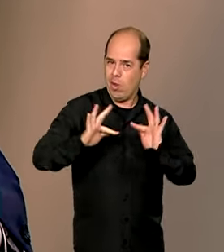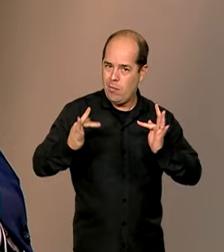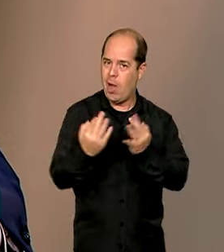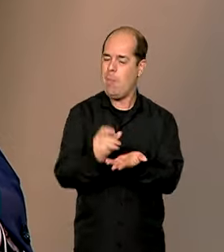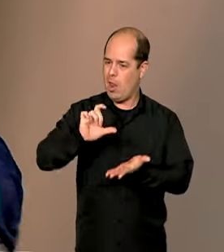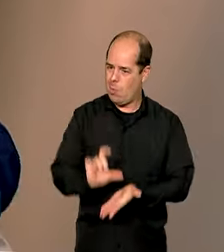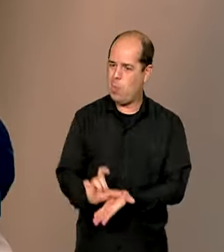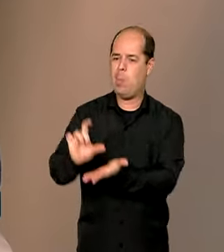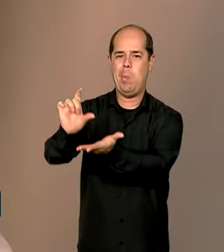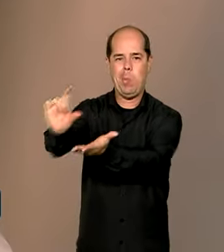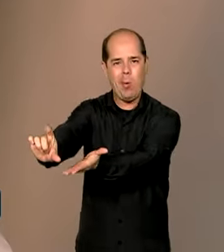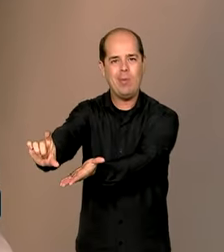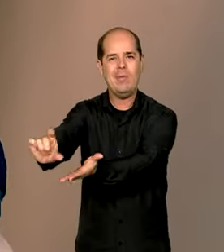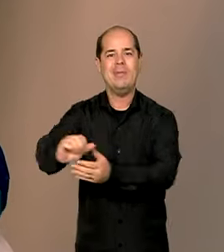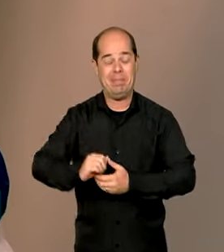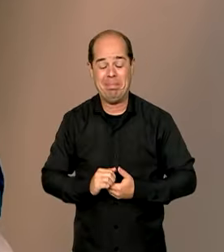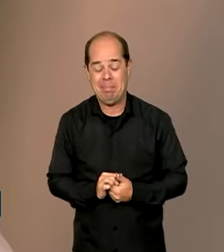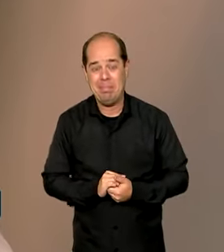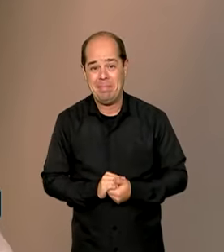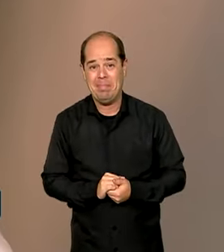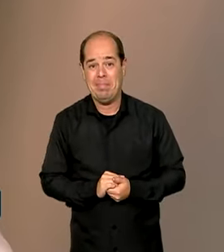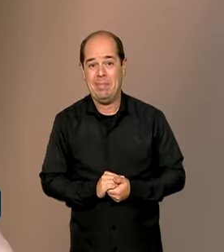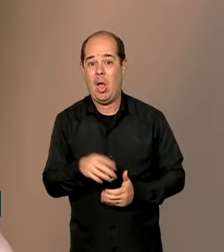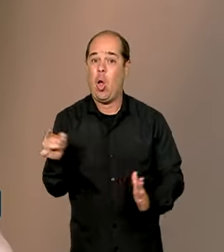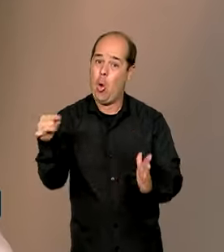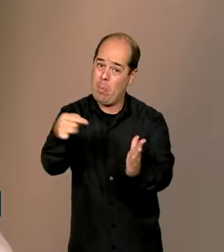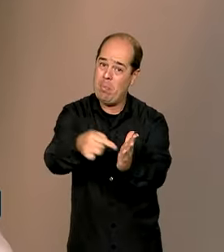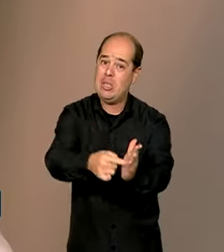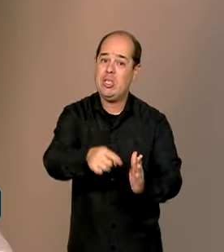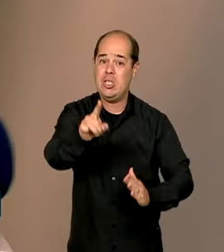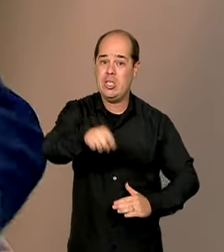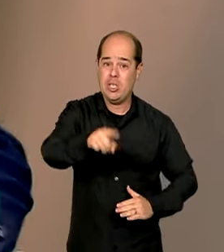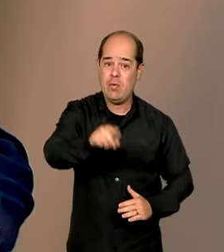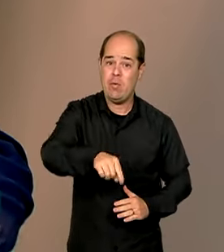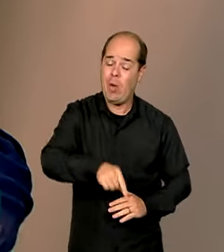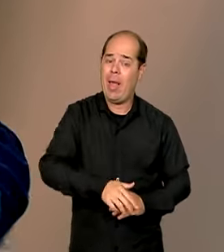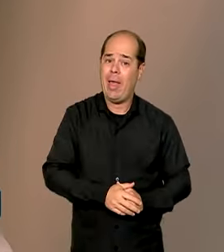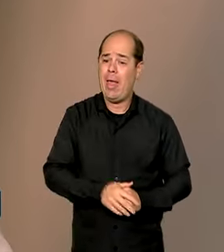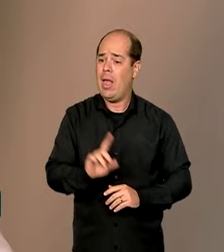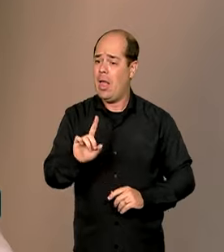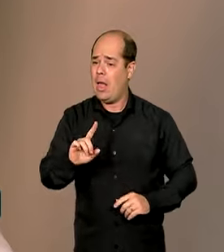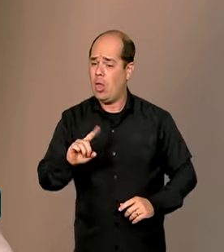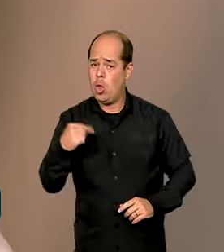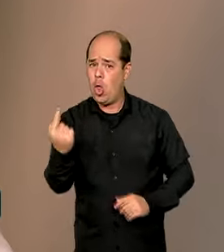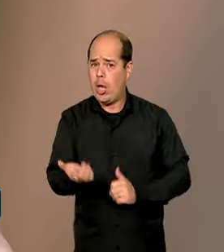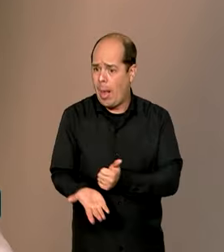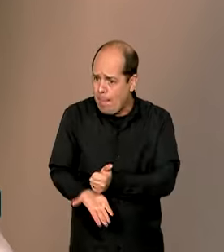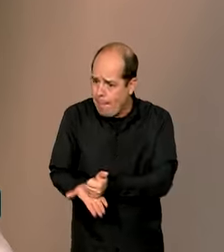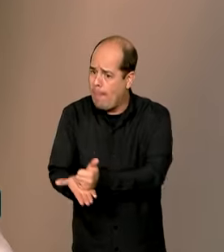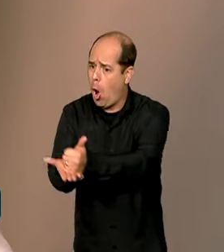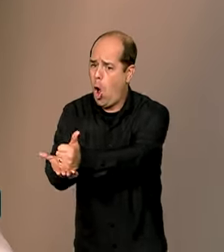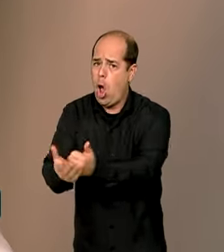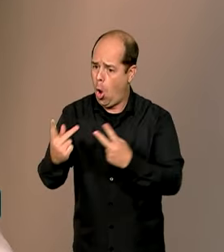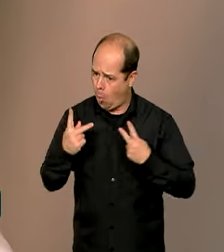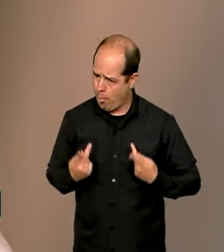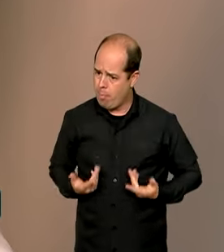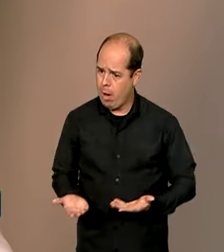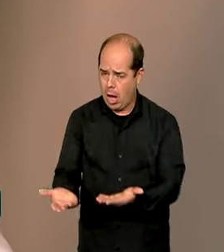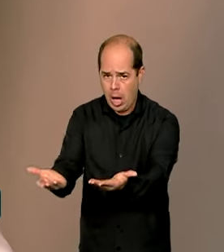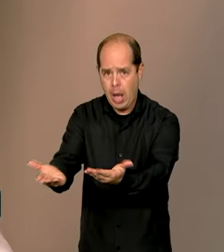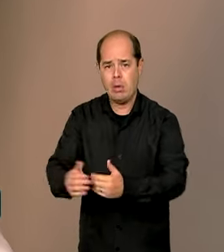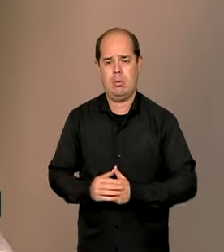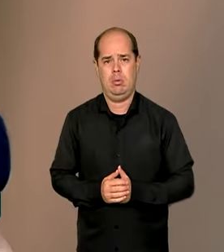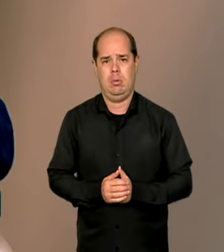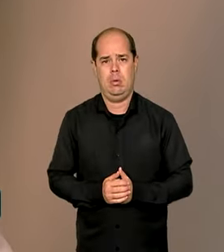o objetivo é que a gente possa humanizar cada vez mais. Sim. De primeiro, pegava um cartão, tinha que ir numa agência da